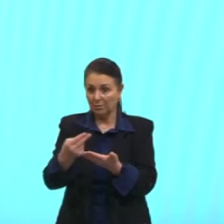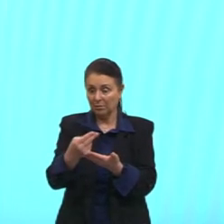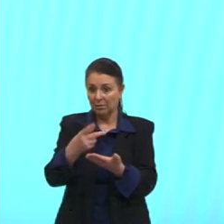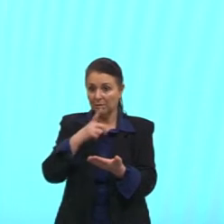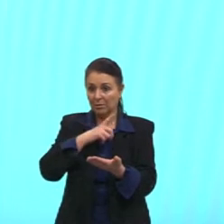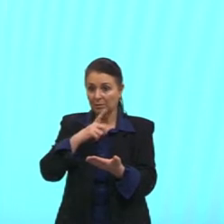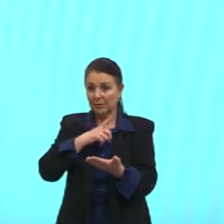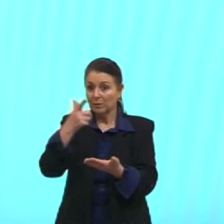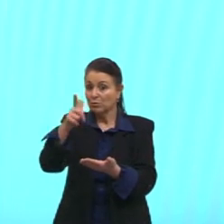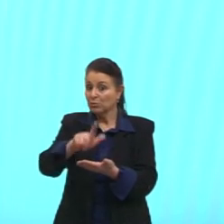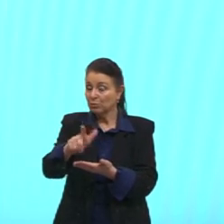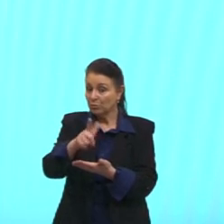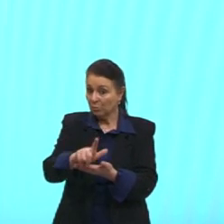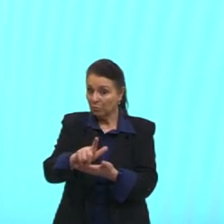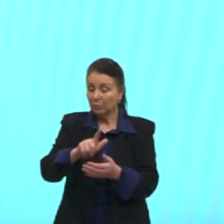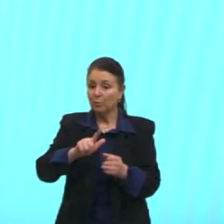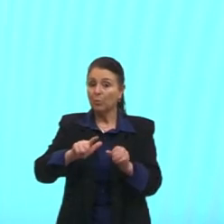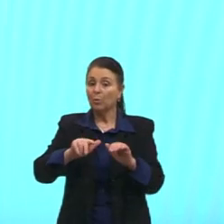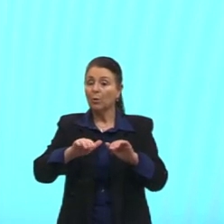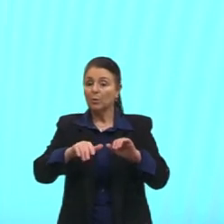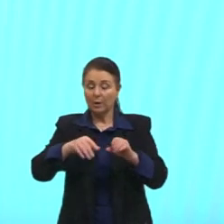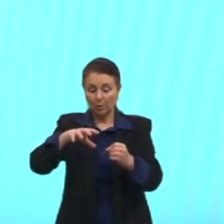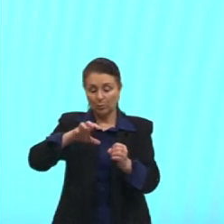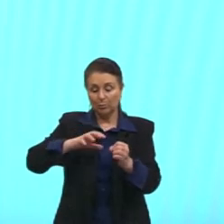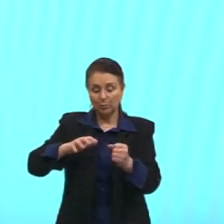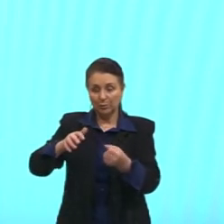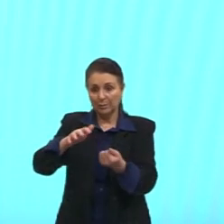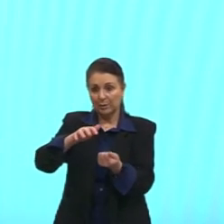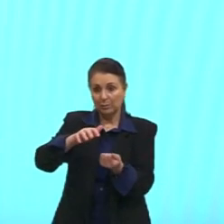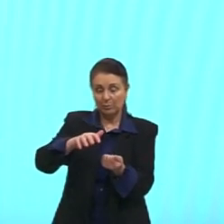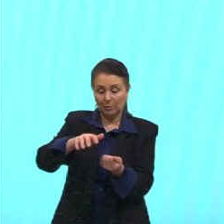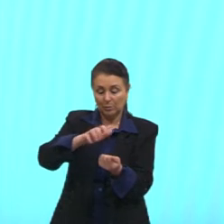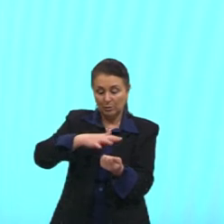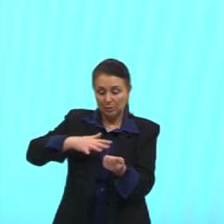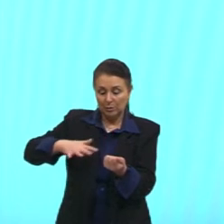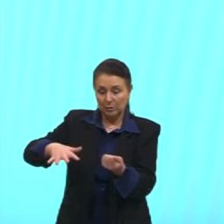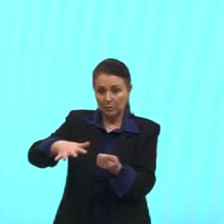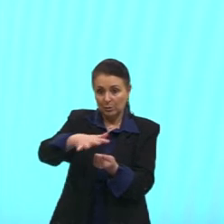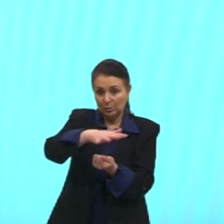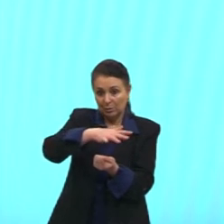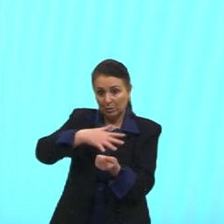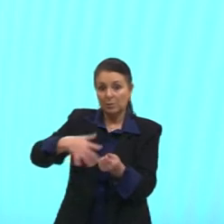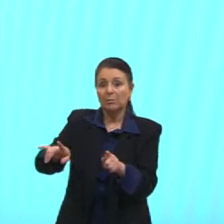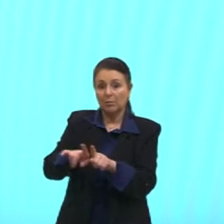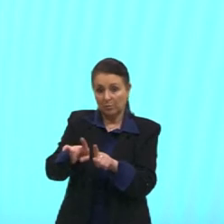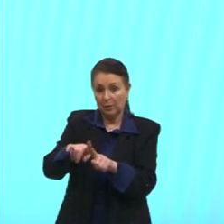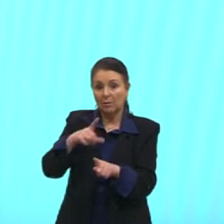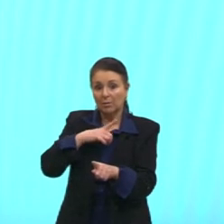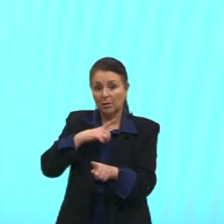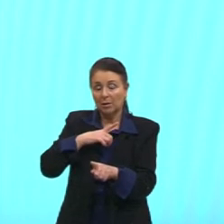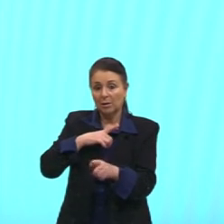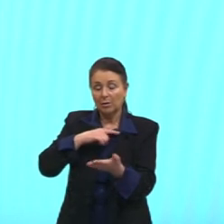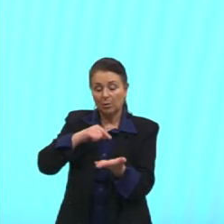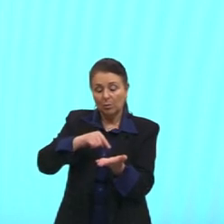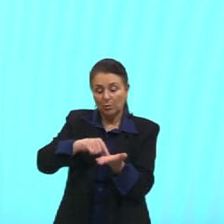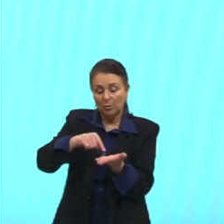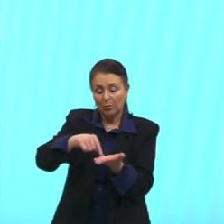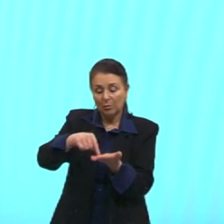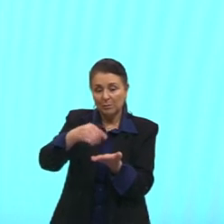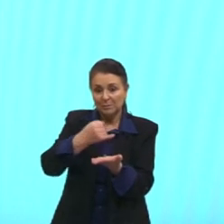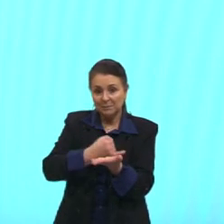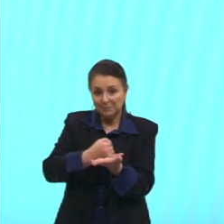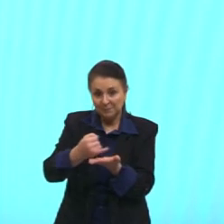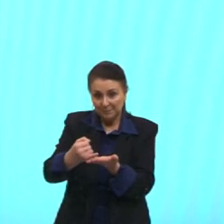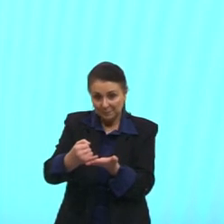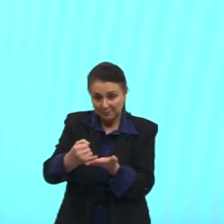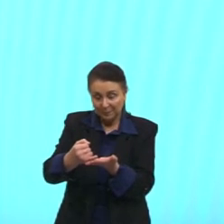tem, de novo, os movimentos circulares aqui, né? E os pontos iniciais, esse movimento